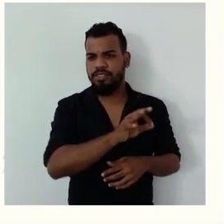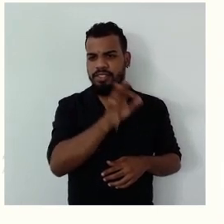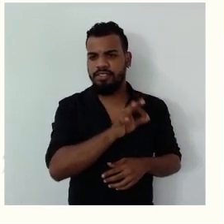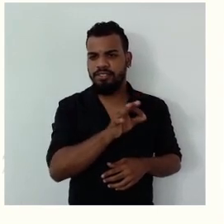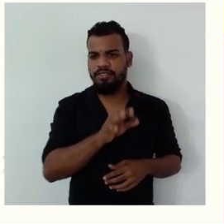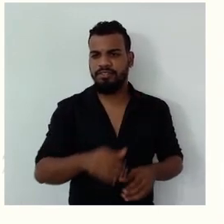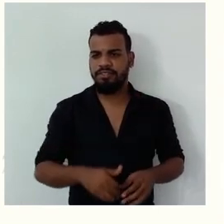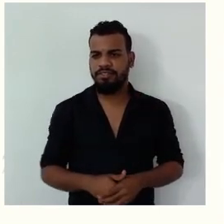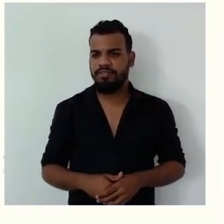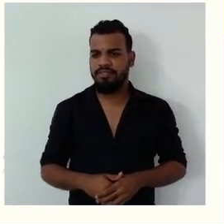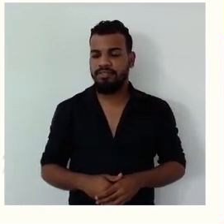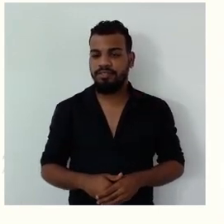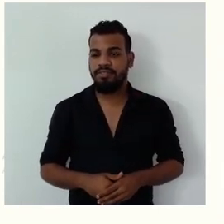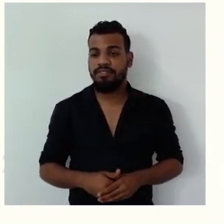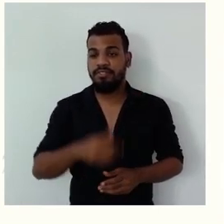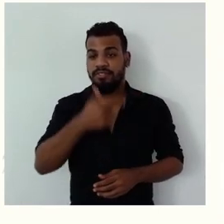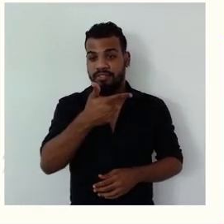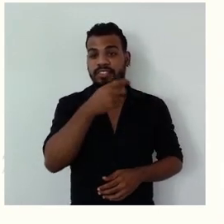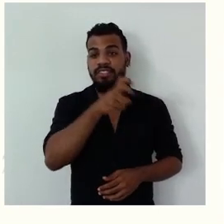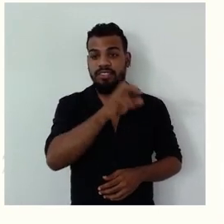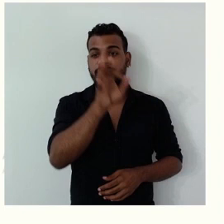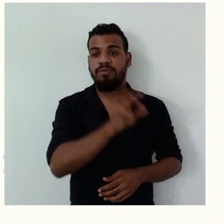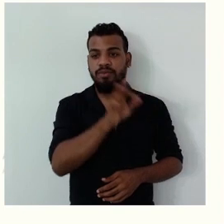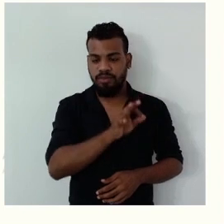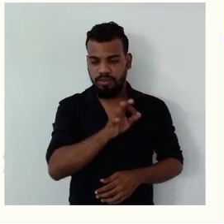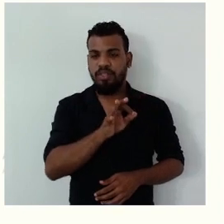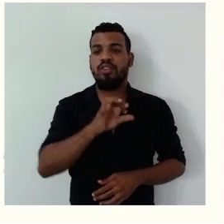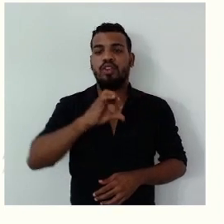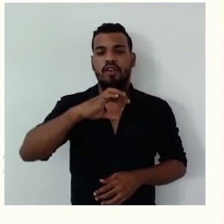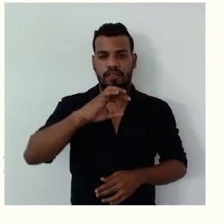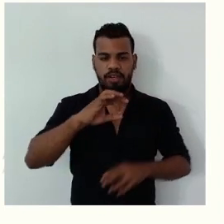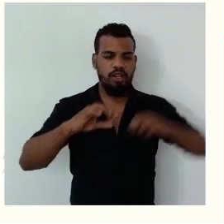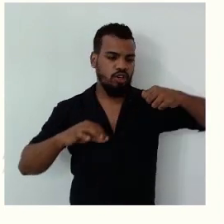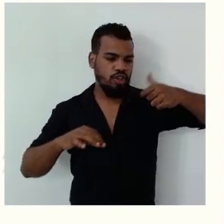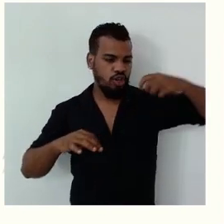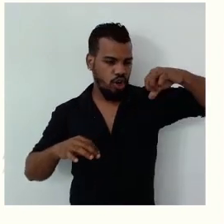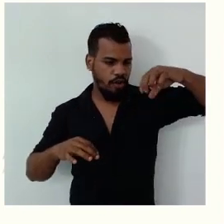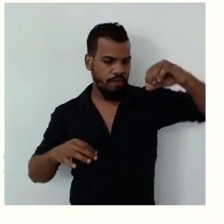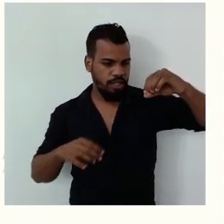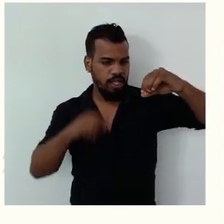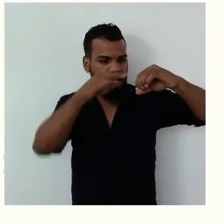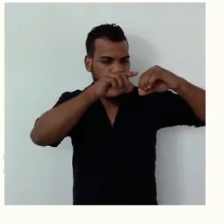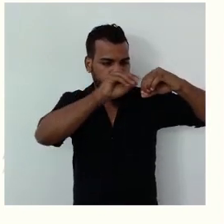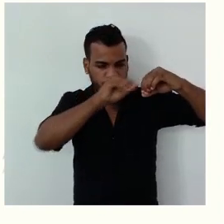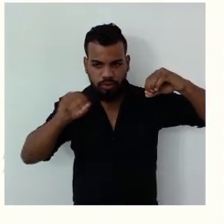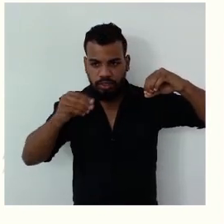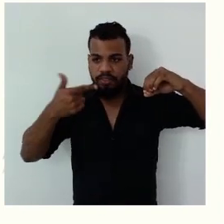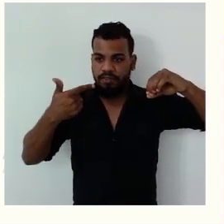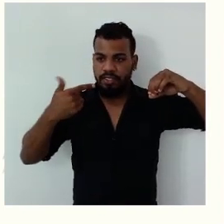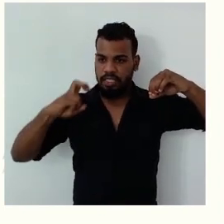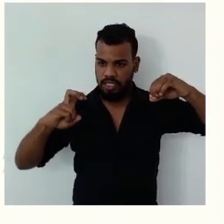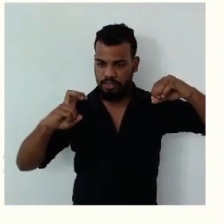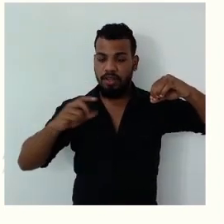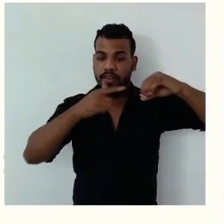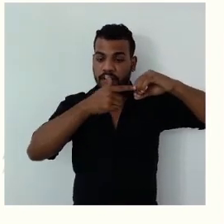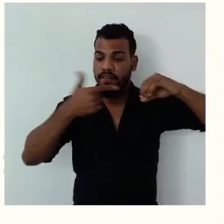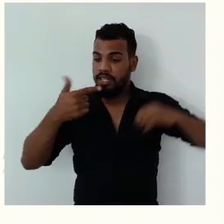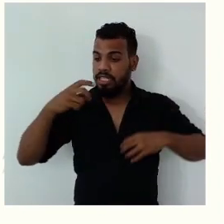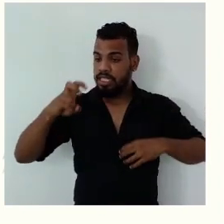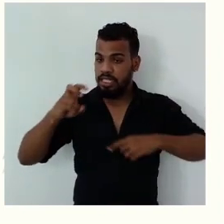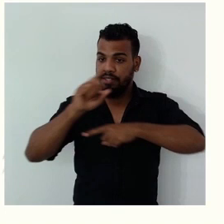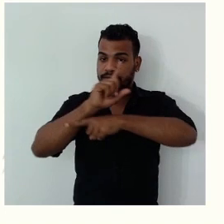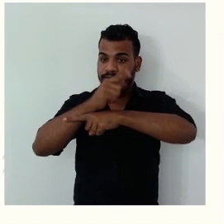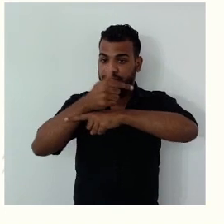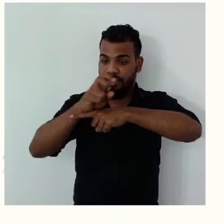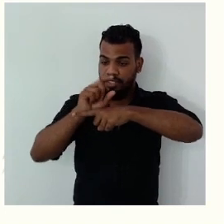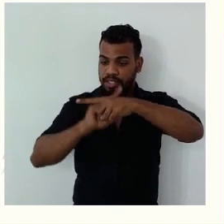informação, 25% de 90. Então 25% é 25 sobre 100,